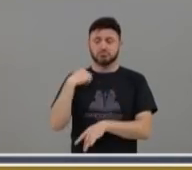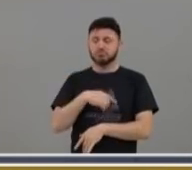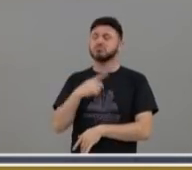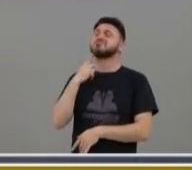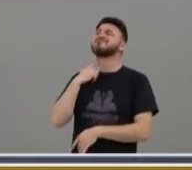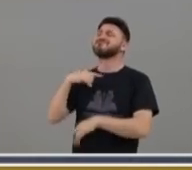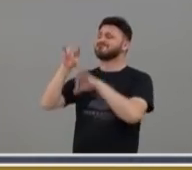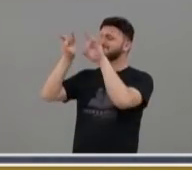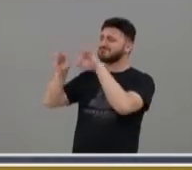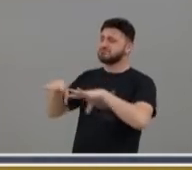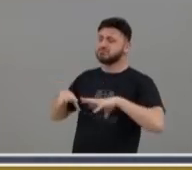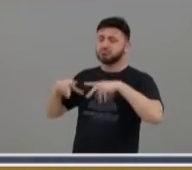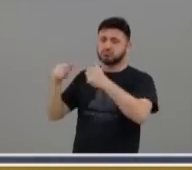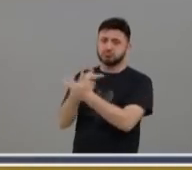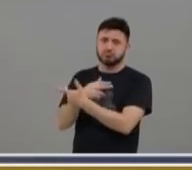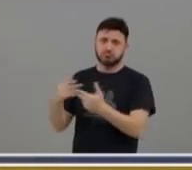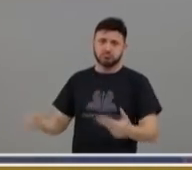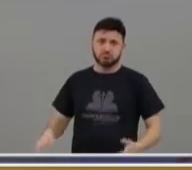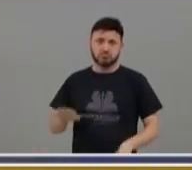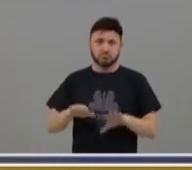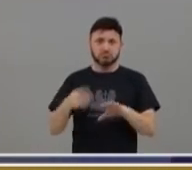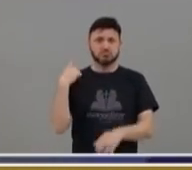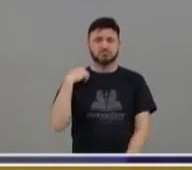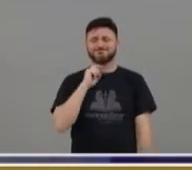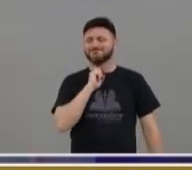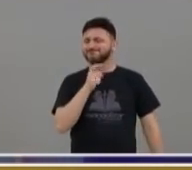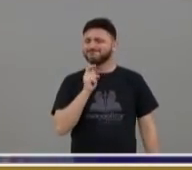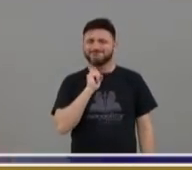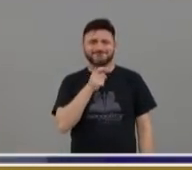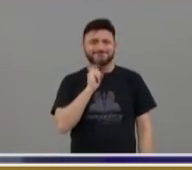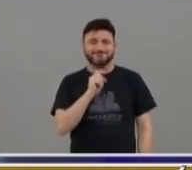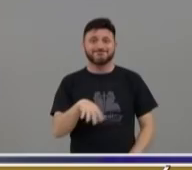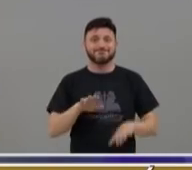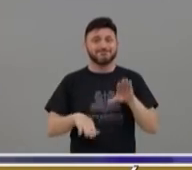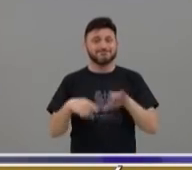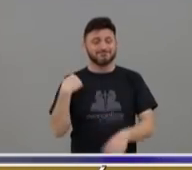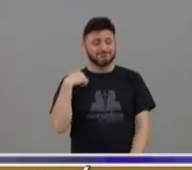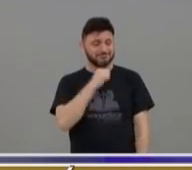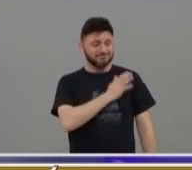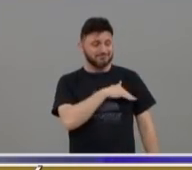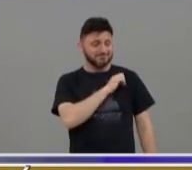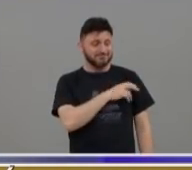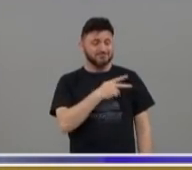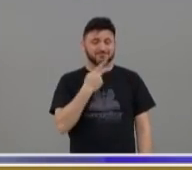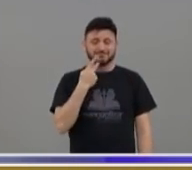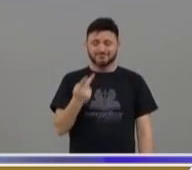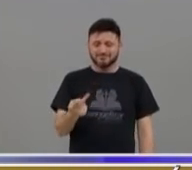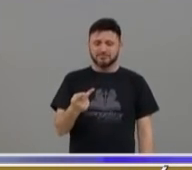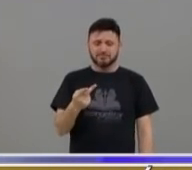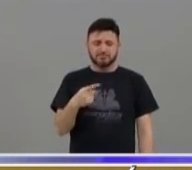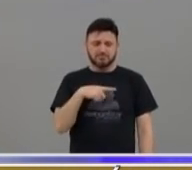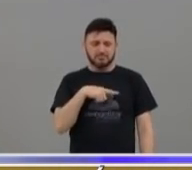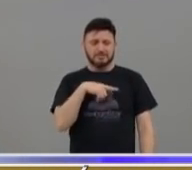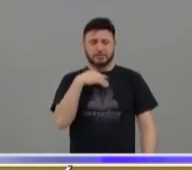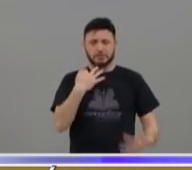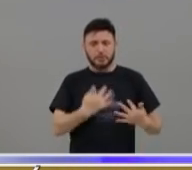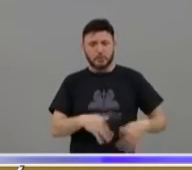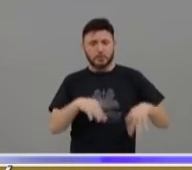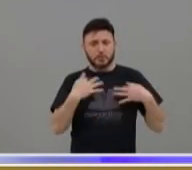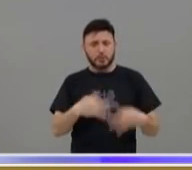tudo? Quantas vezes você não tem conseguido? Quantas vezes o coração tem doído de forma tão